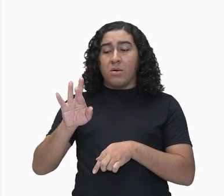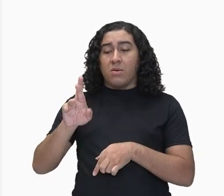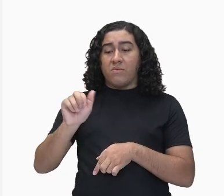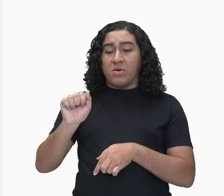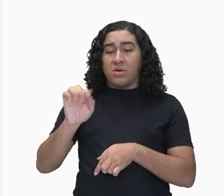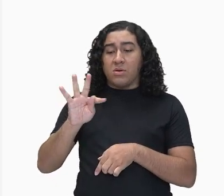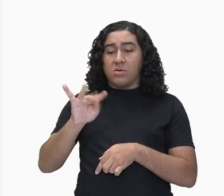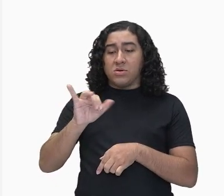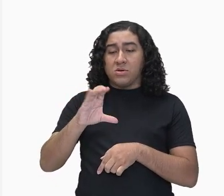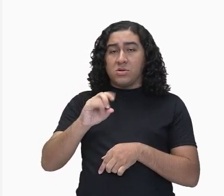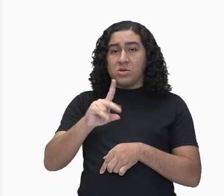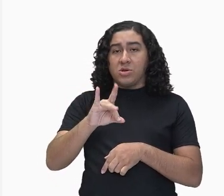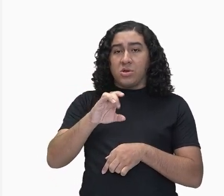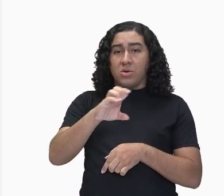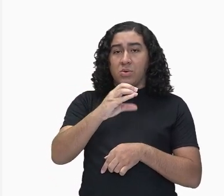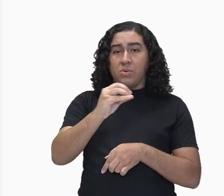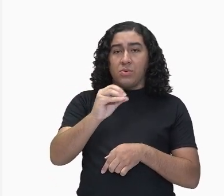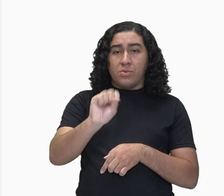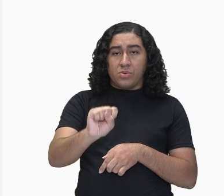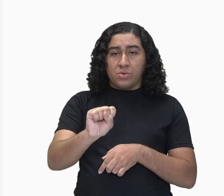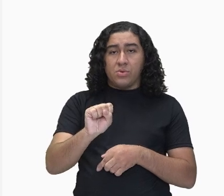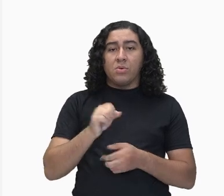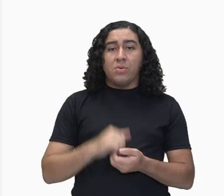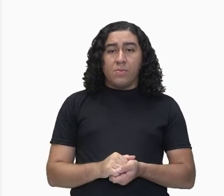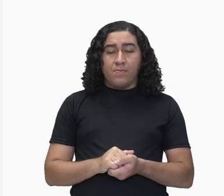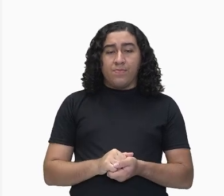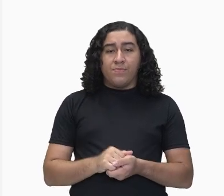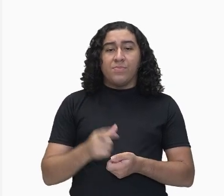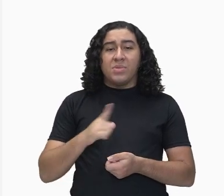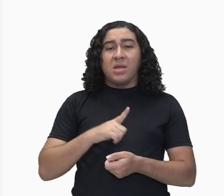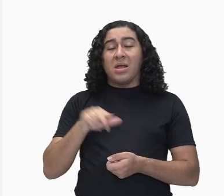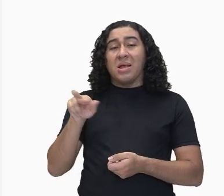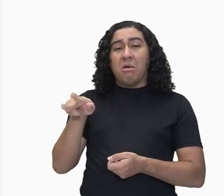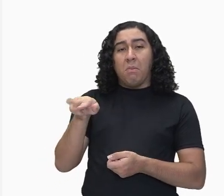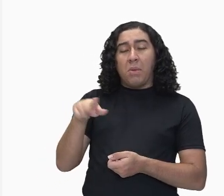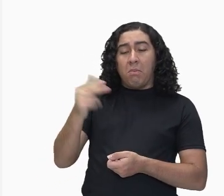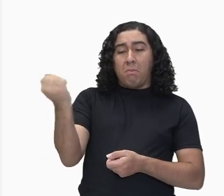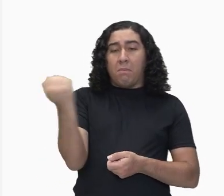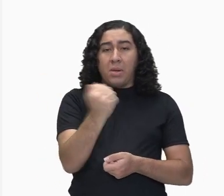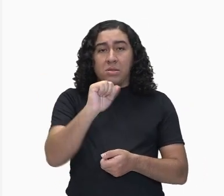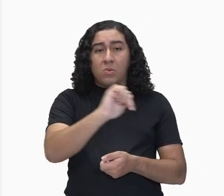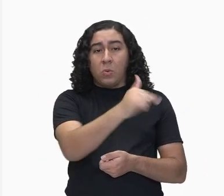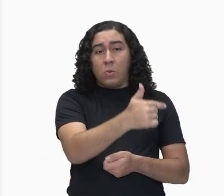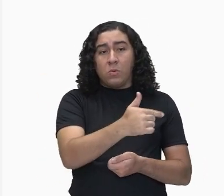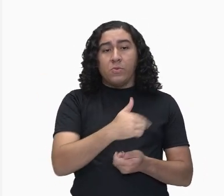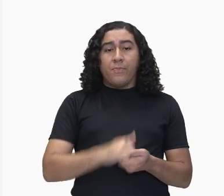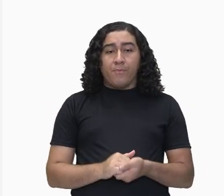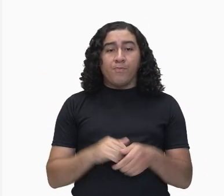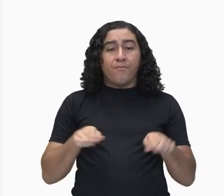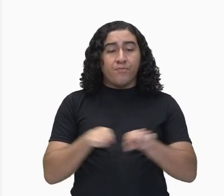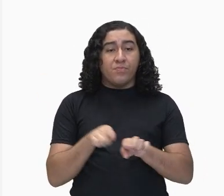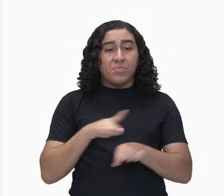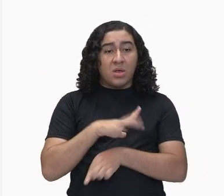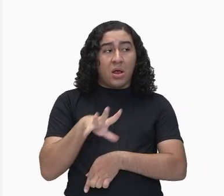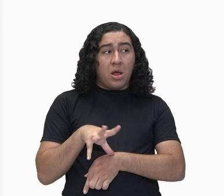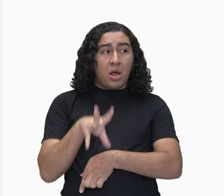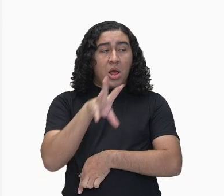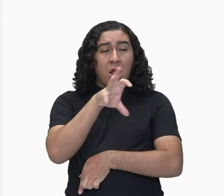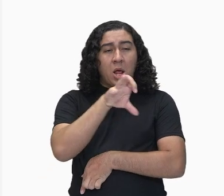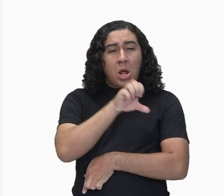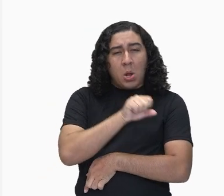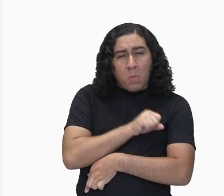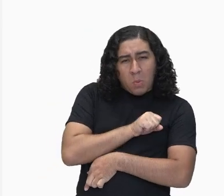fraticídios, homicídios, que está ali entre irmãos. Em todos os casos, há também amores